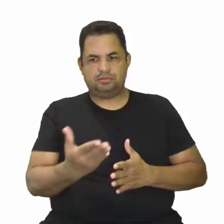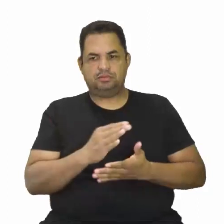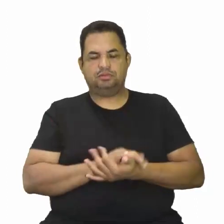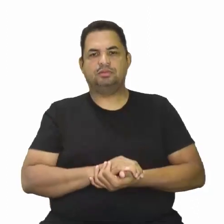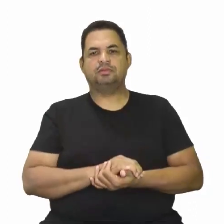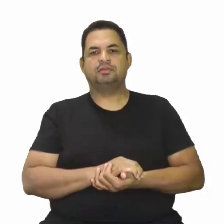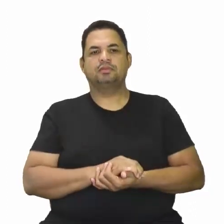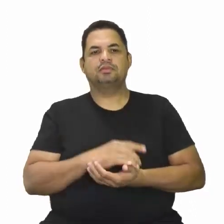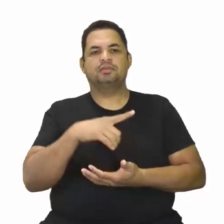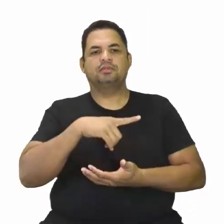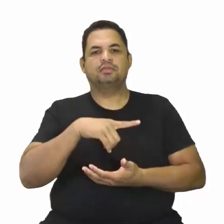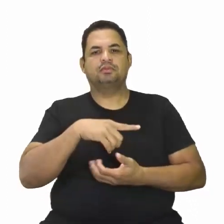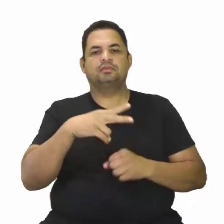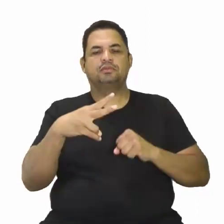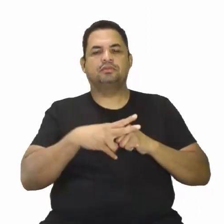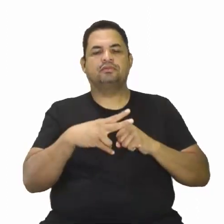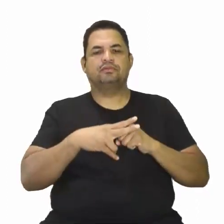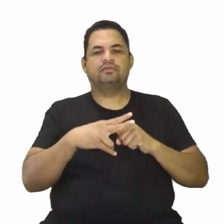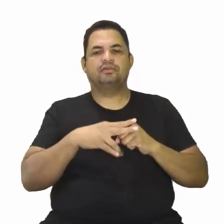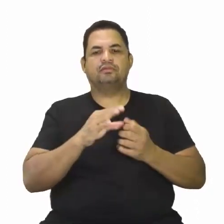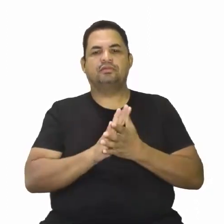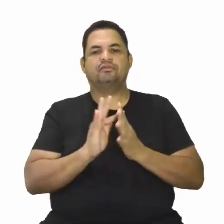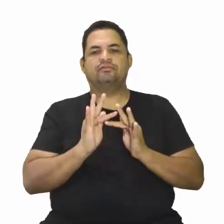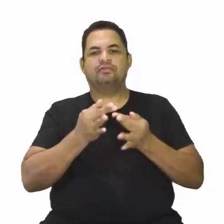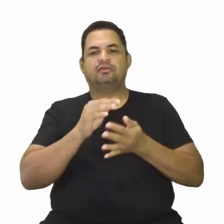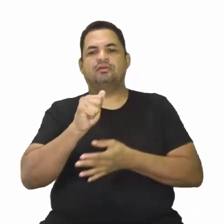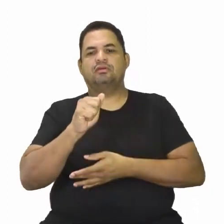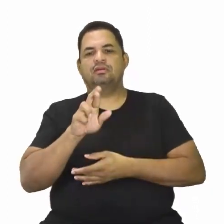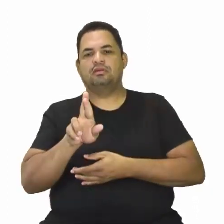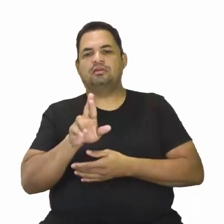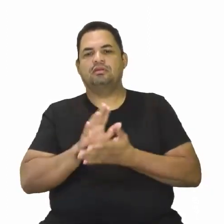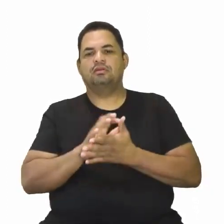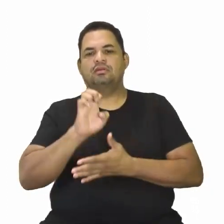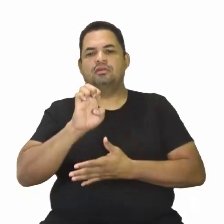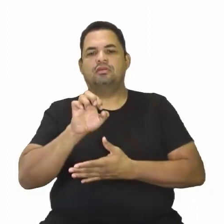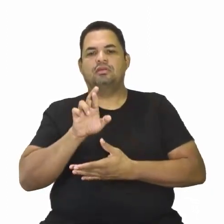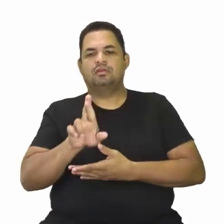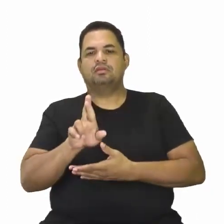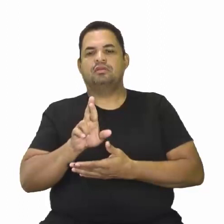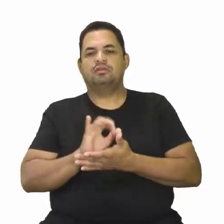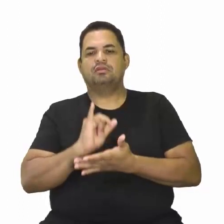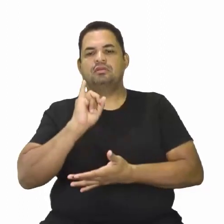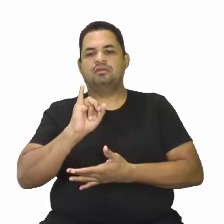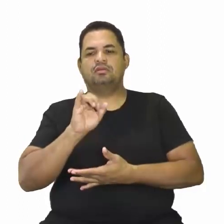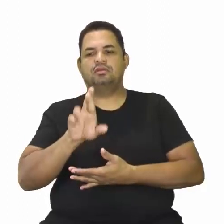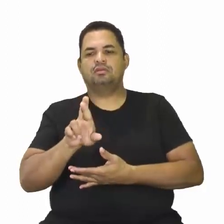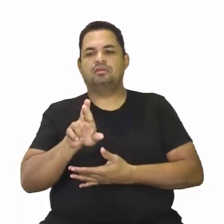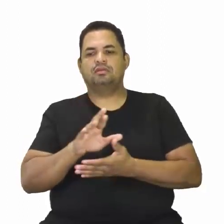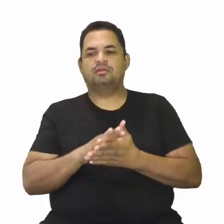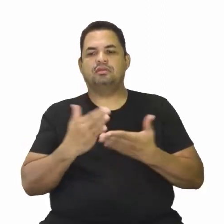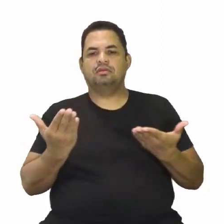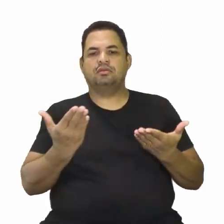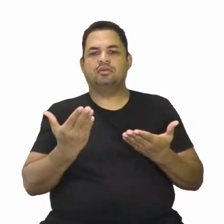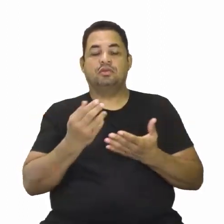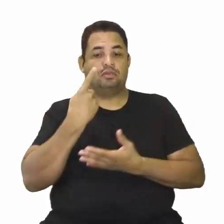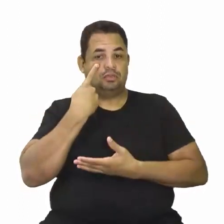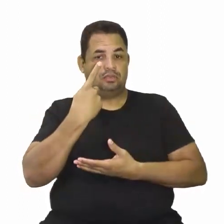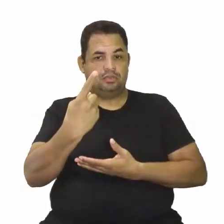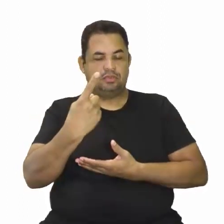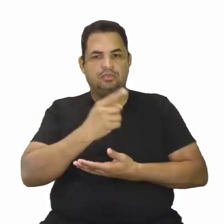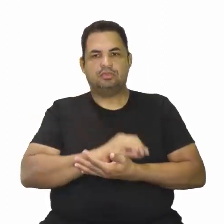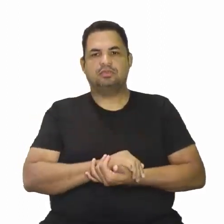tenho aqui os verbos terminados em AR, ER e IR. Observem